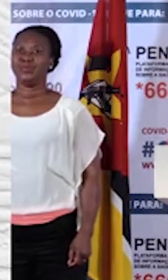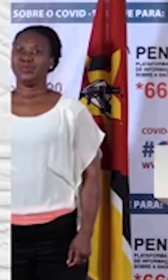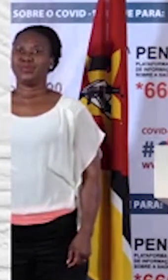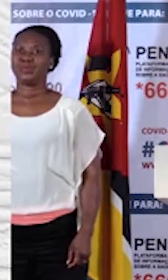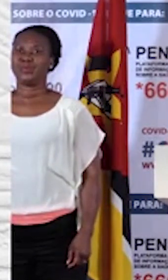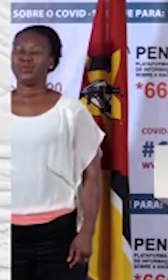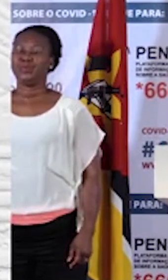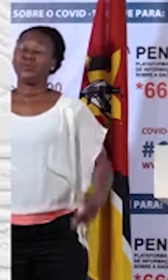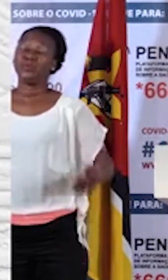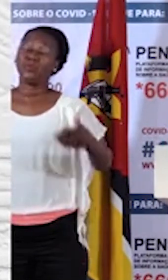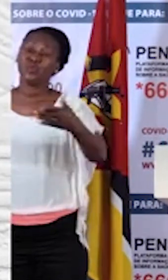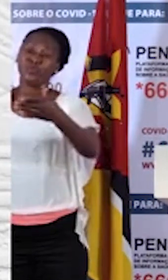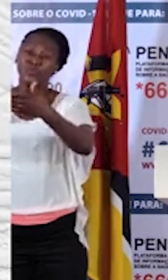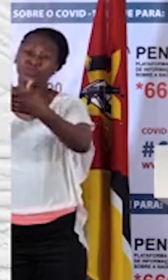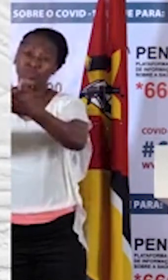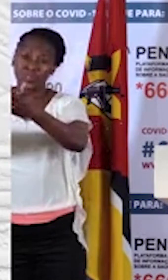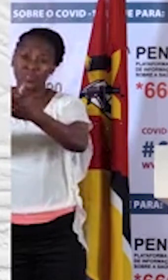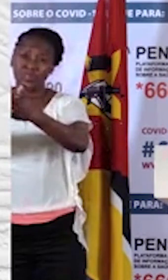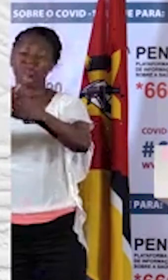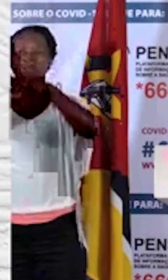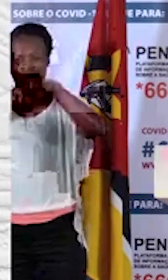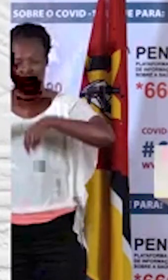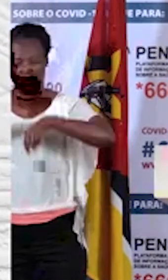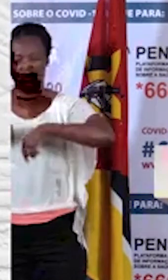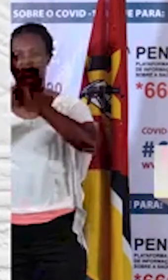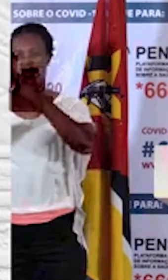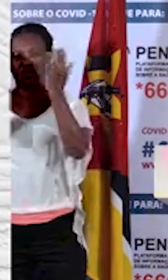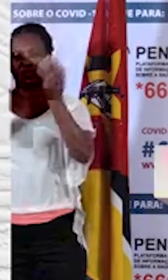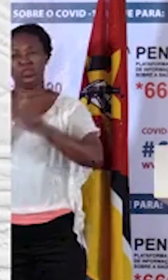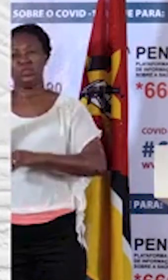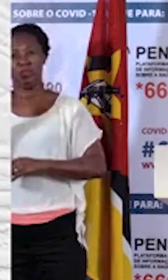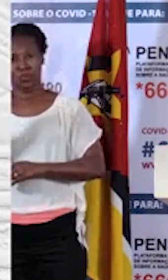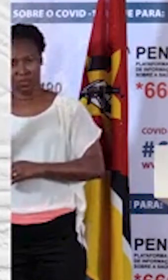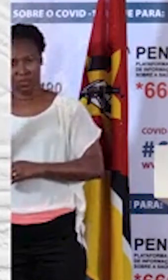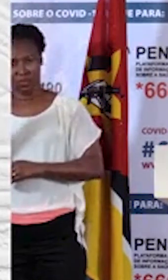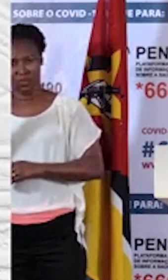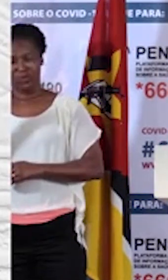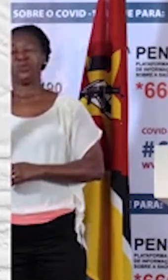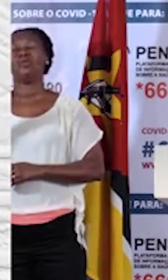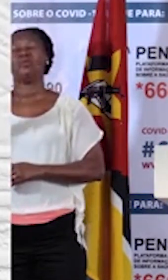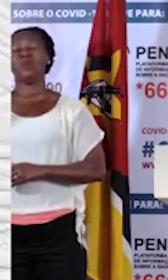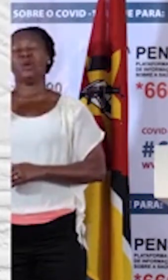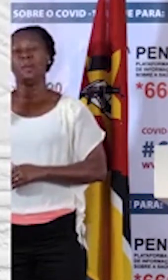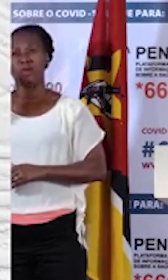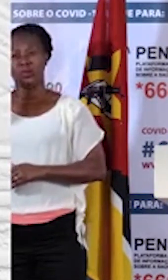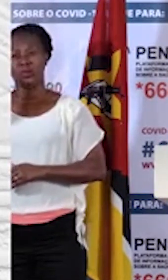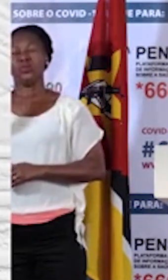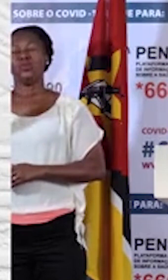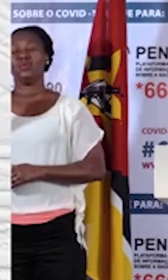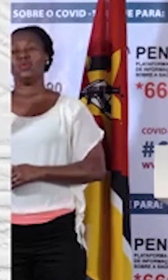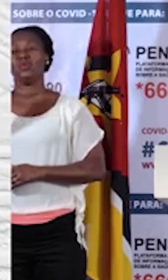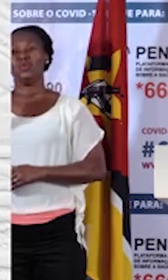Até hoje, dia 24 de maio de 2020, no nosso país foram testados cumulativamente